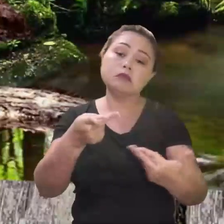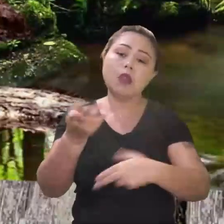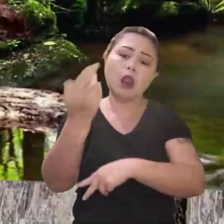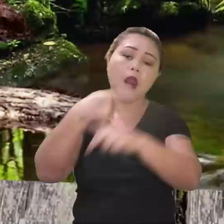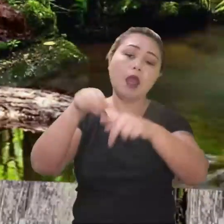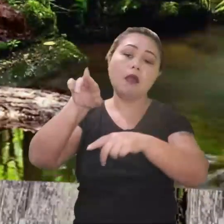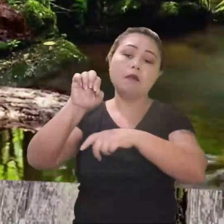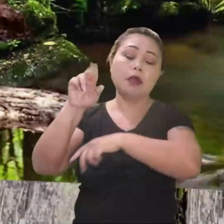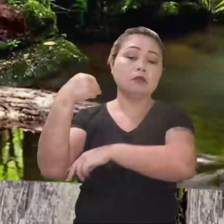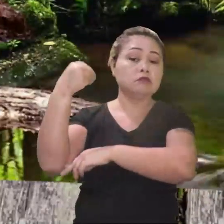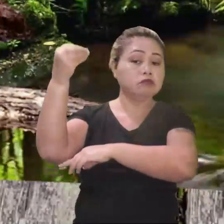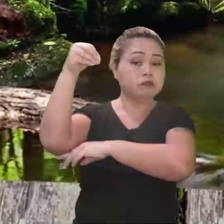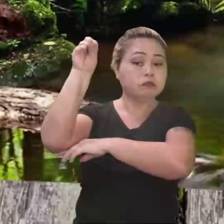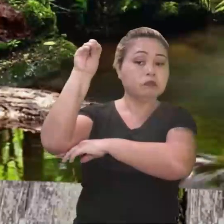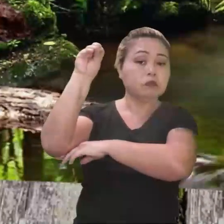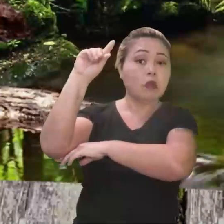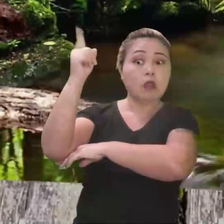pré-histórico,